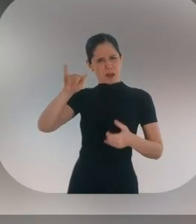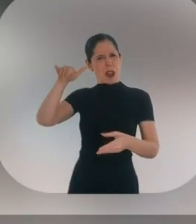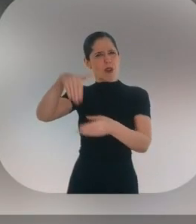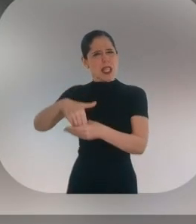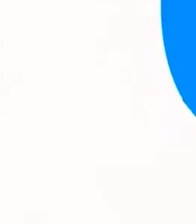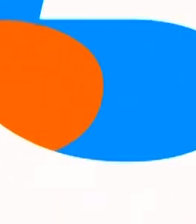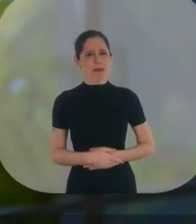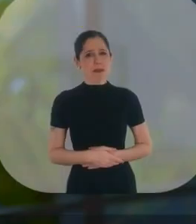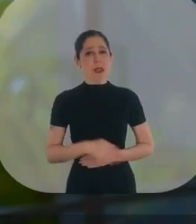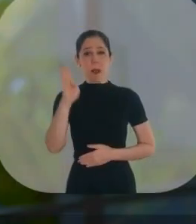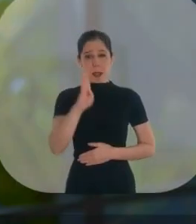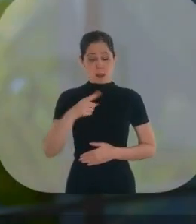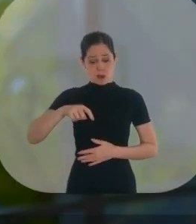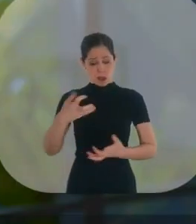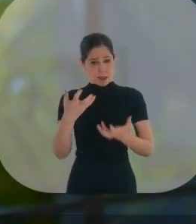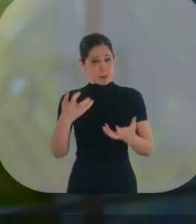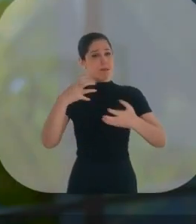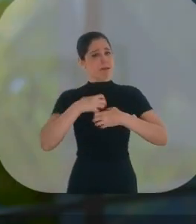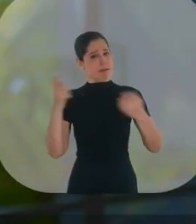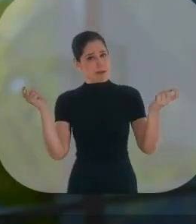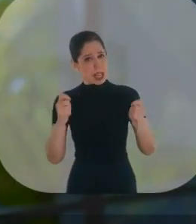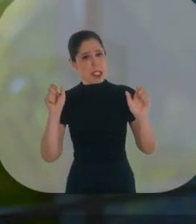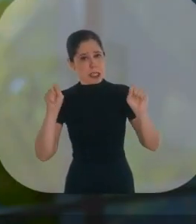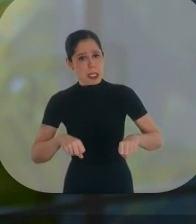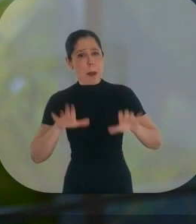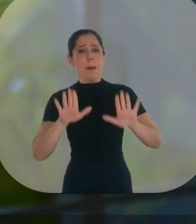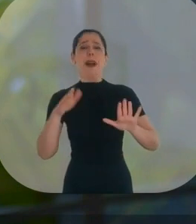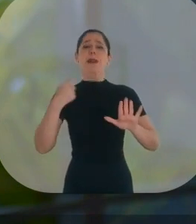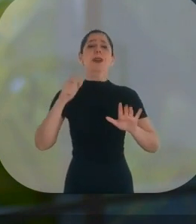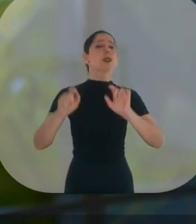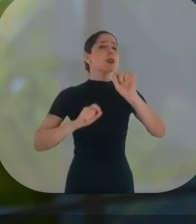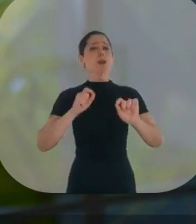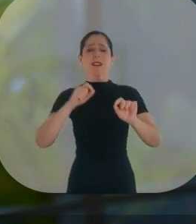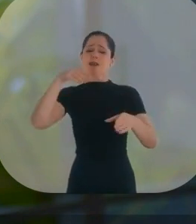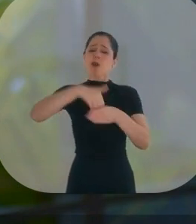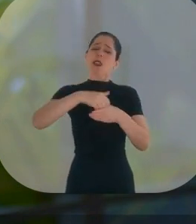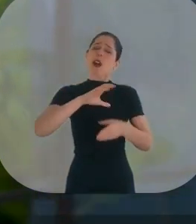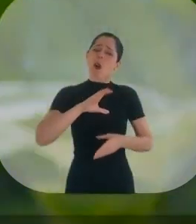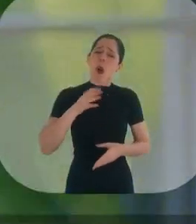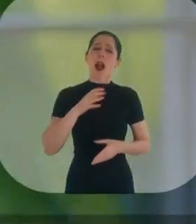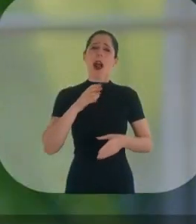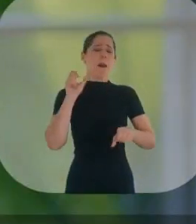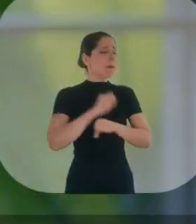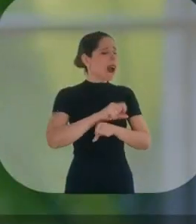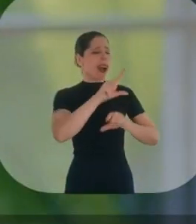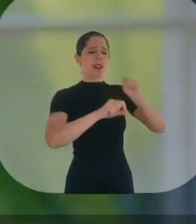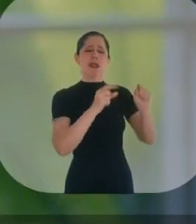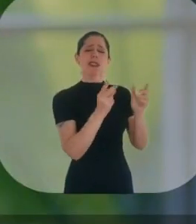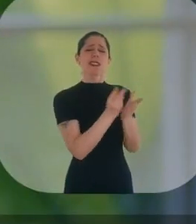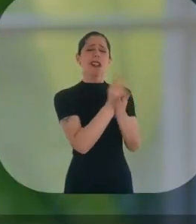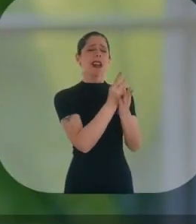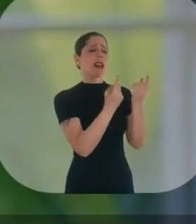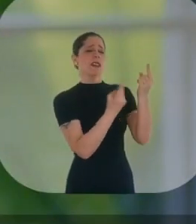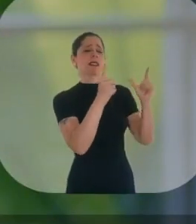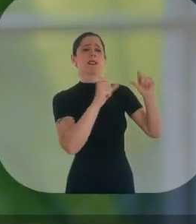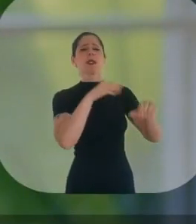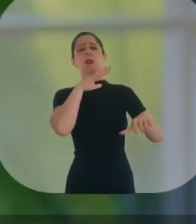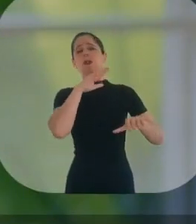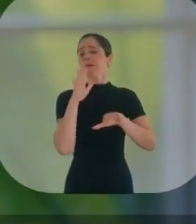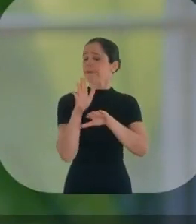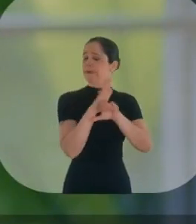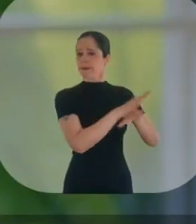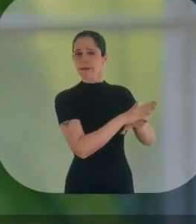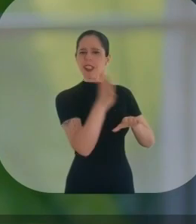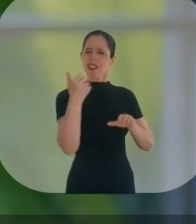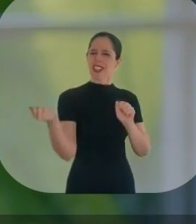vai votar? O Brasil que queremos é possível, mas precisamos votar com coragem e parar de escolher sempre o menos